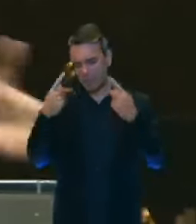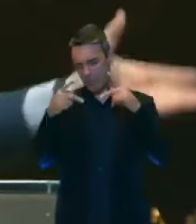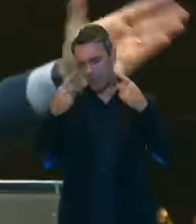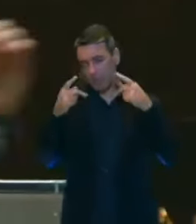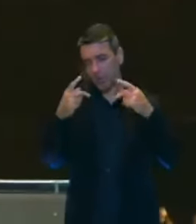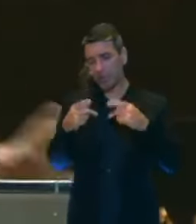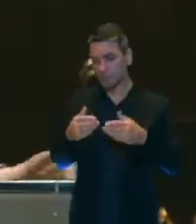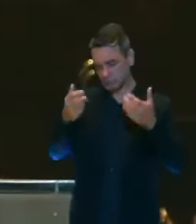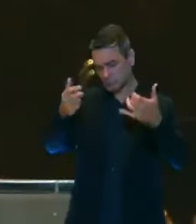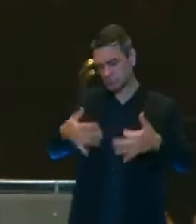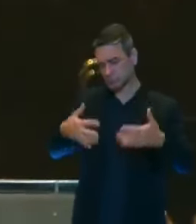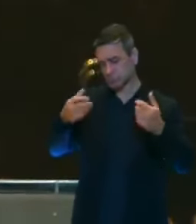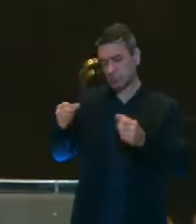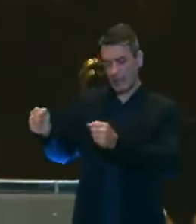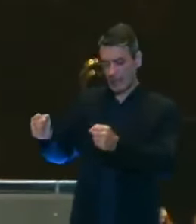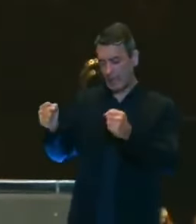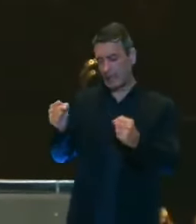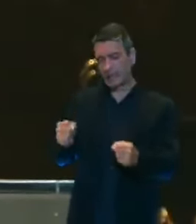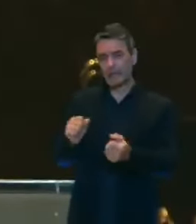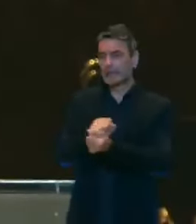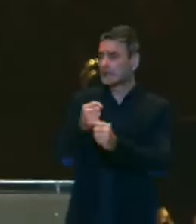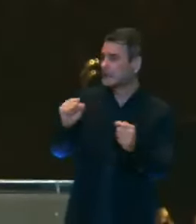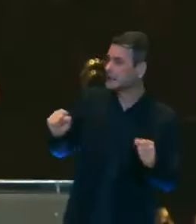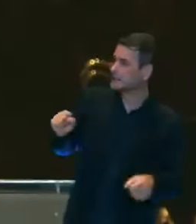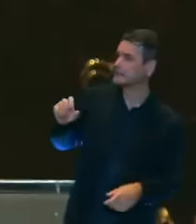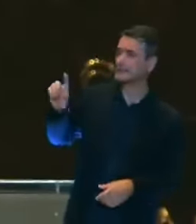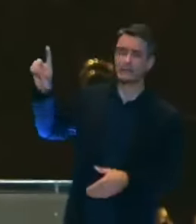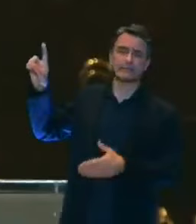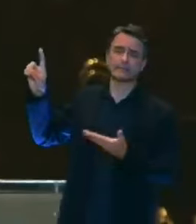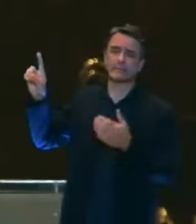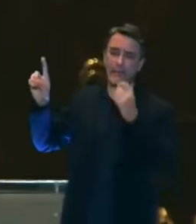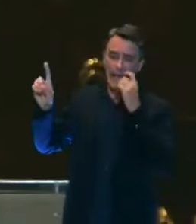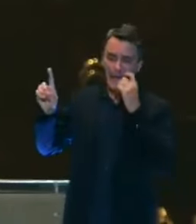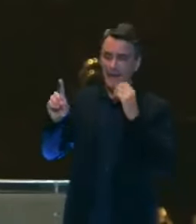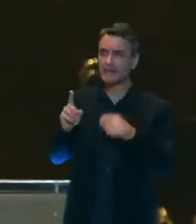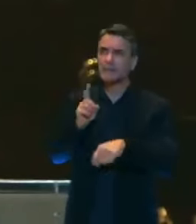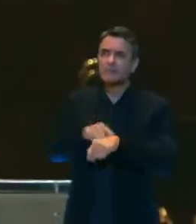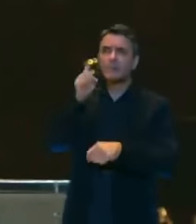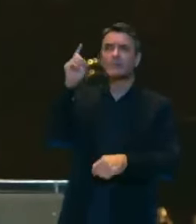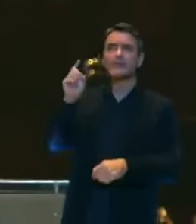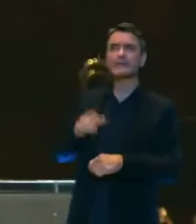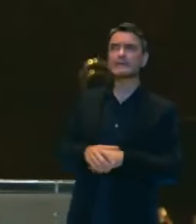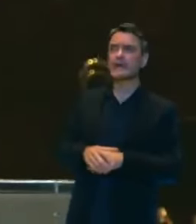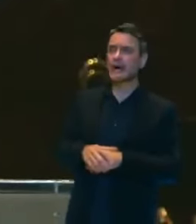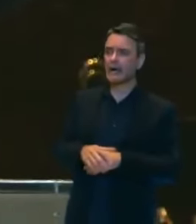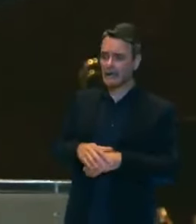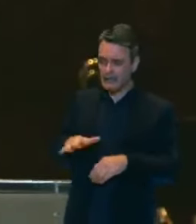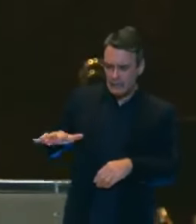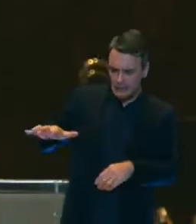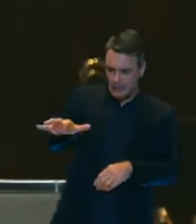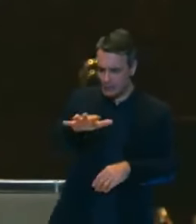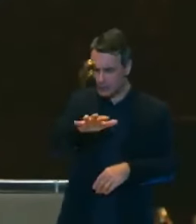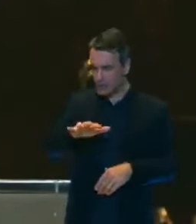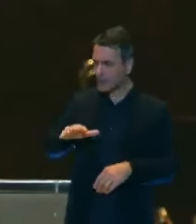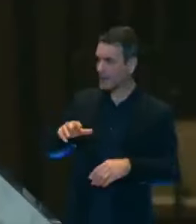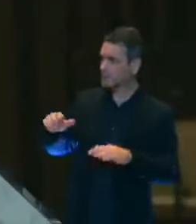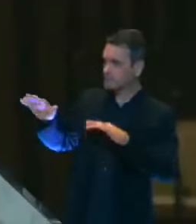da grandeza de Deus. Eu lembro que em determinado momento a atmosfera foi